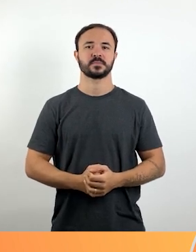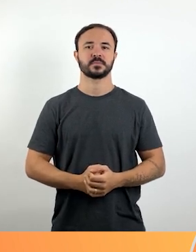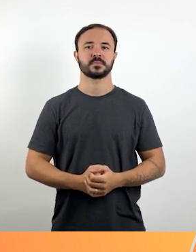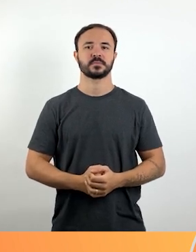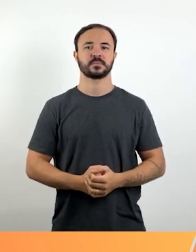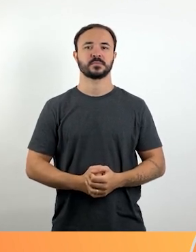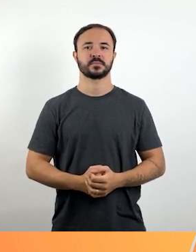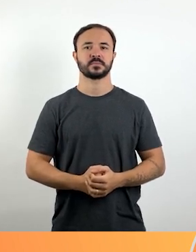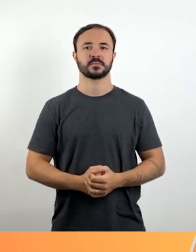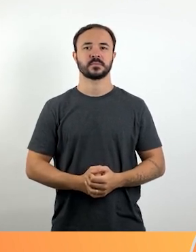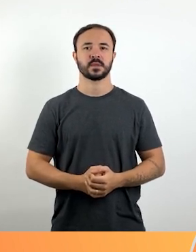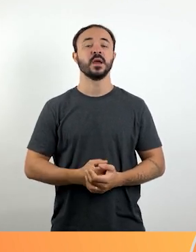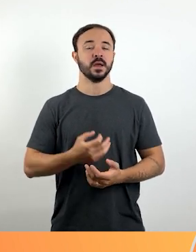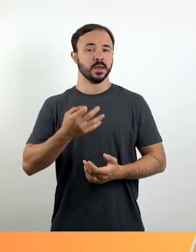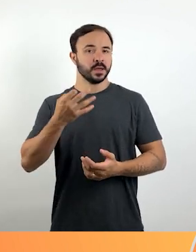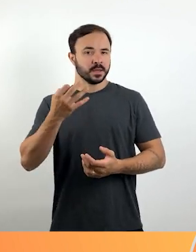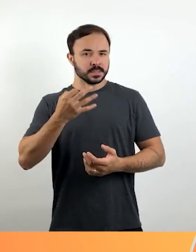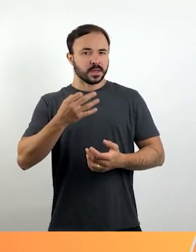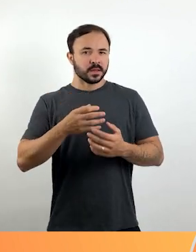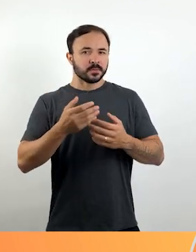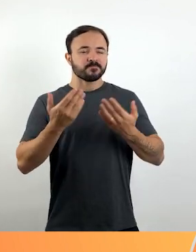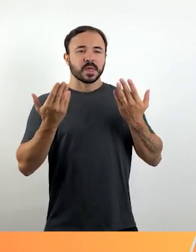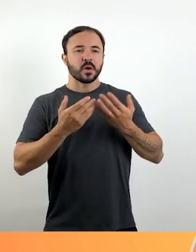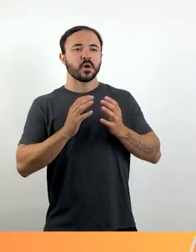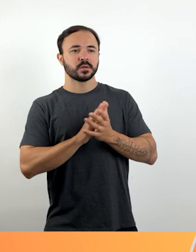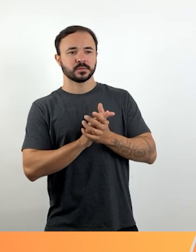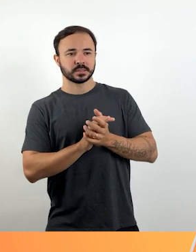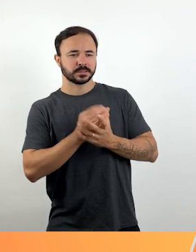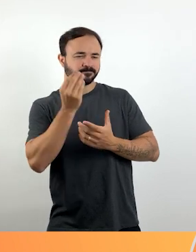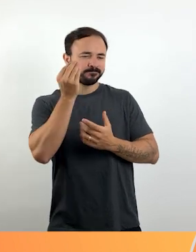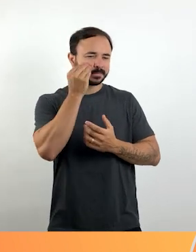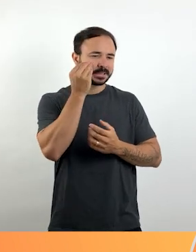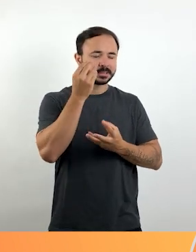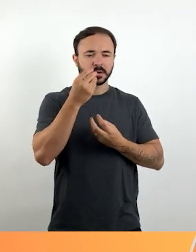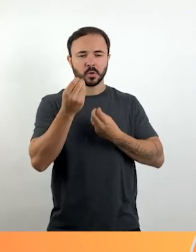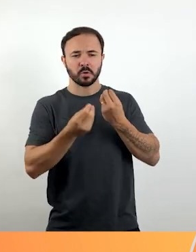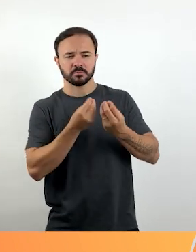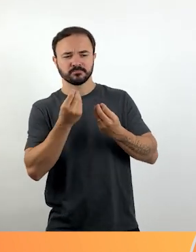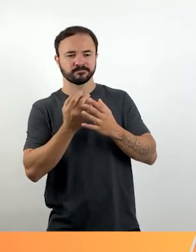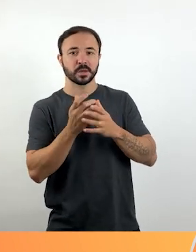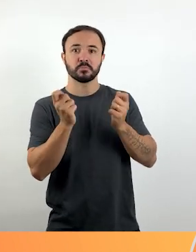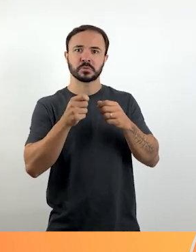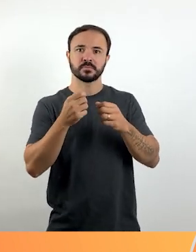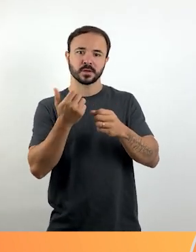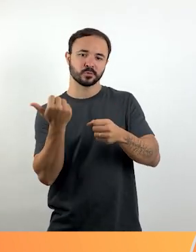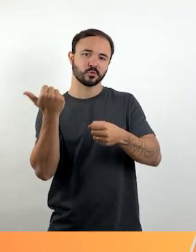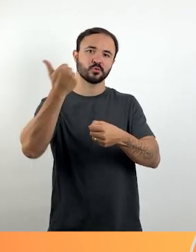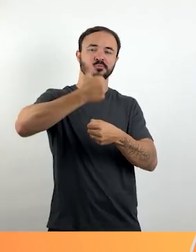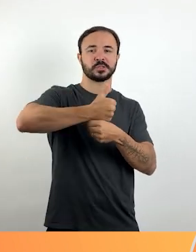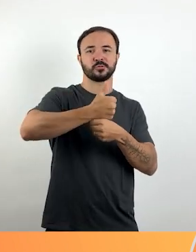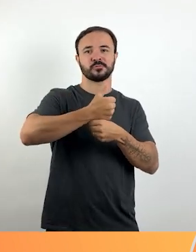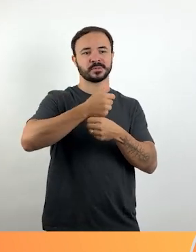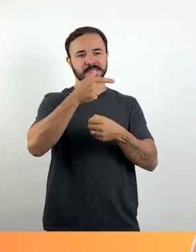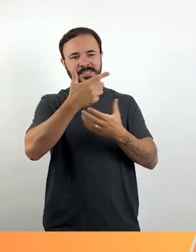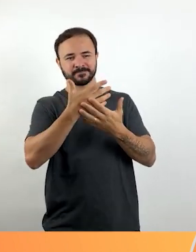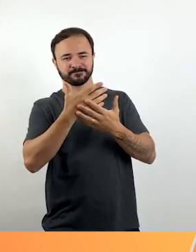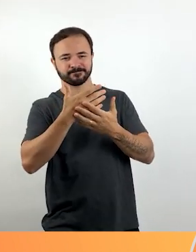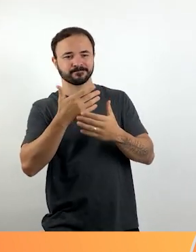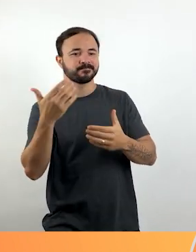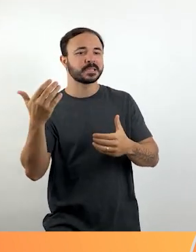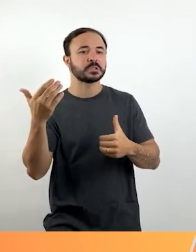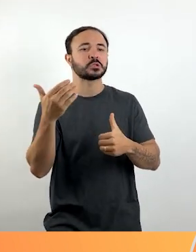quadrado. Certo, agora eu vou tentar buscar a relação para a gente substituir esses valores. Olha